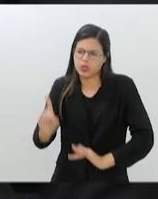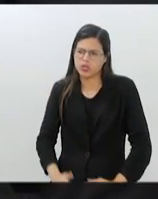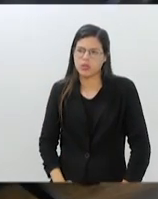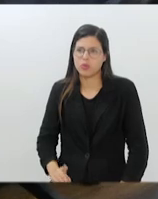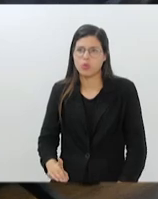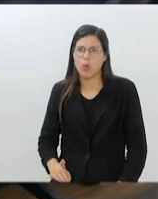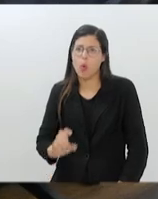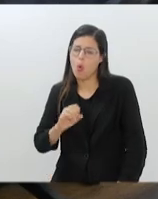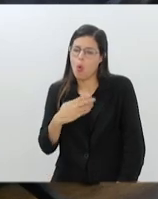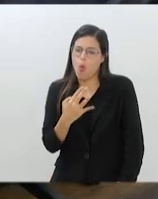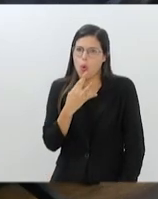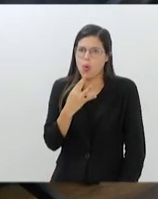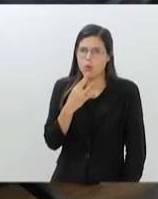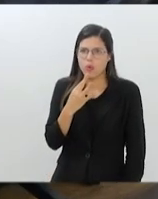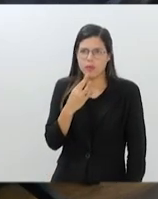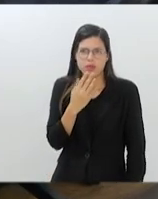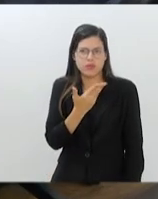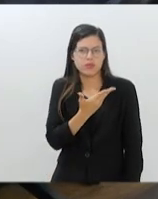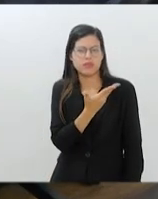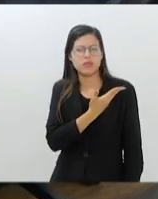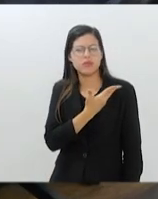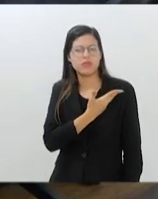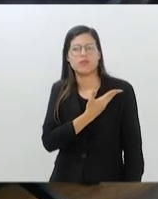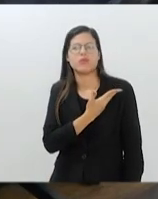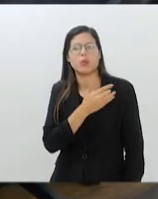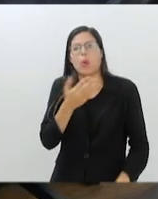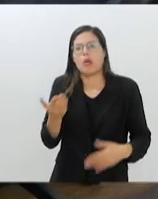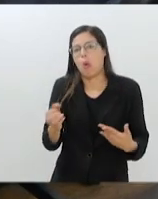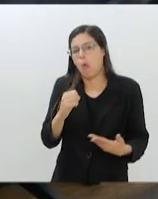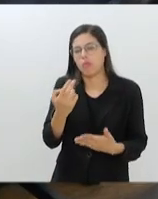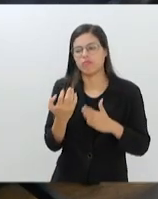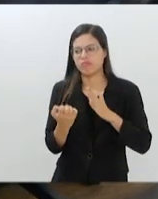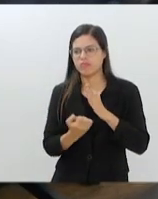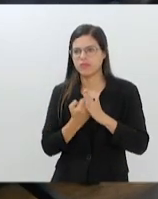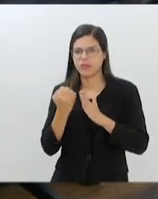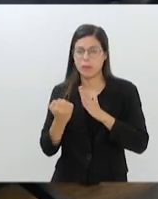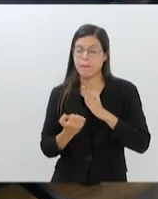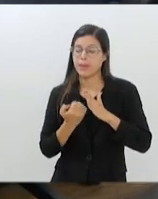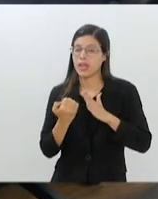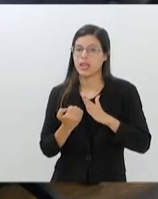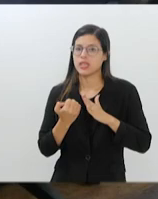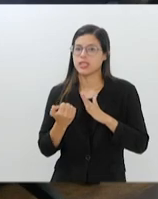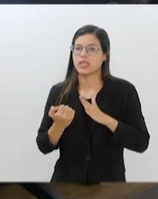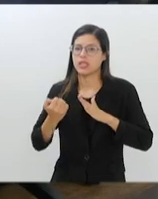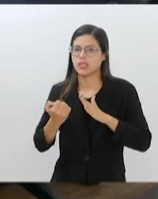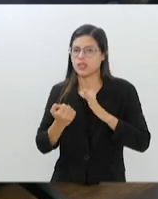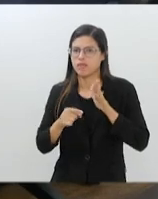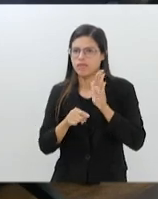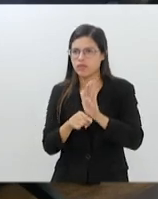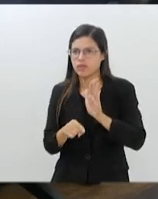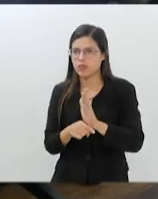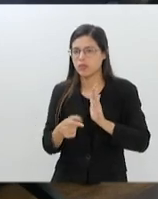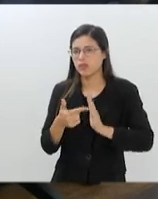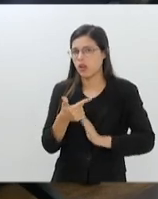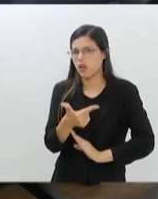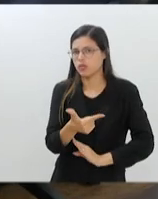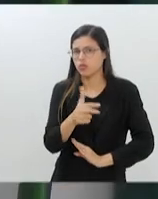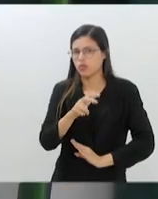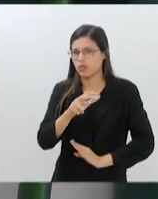conhece o amigo ou a empresa que foi foi beneficiada com esses